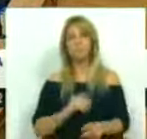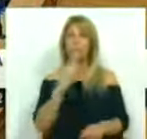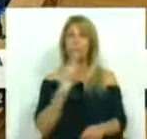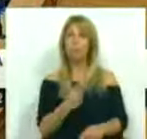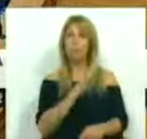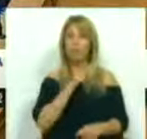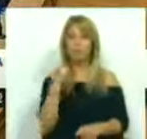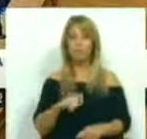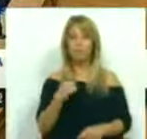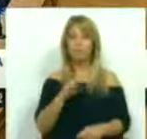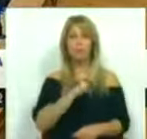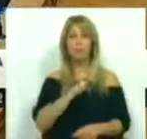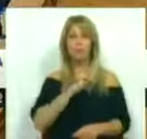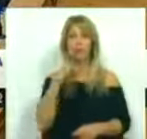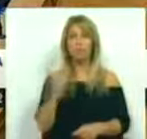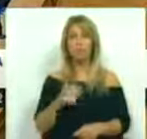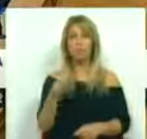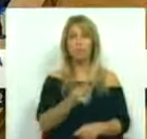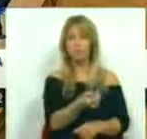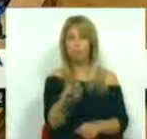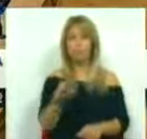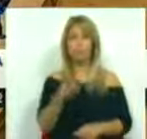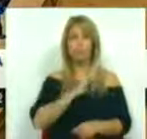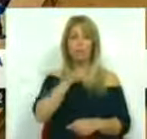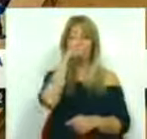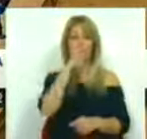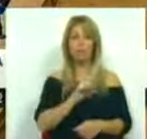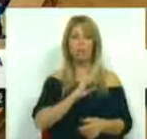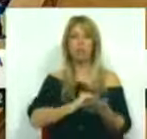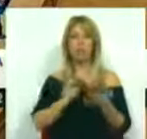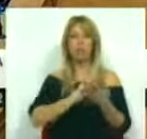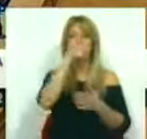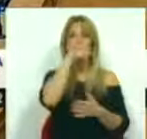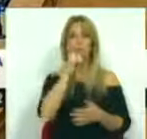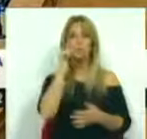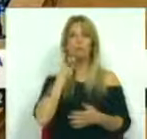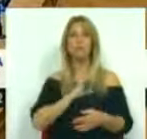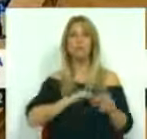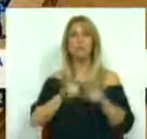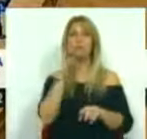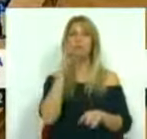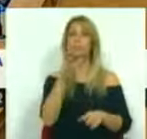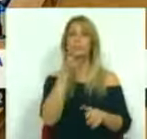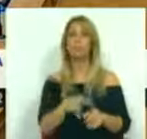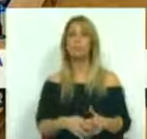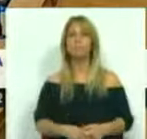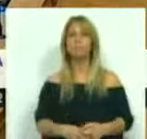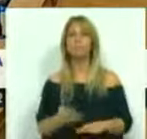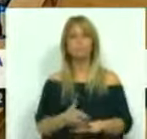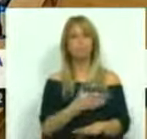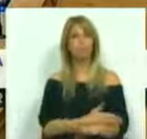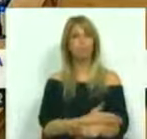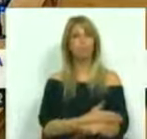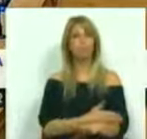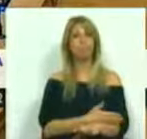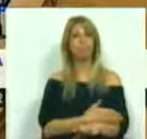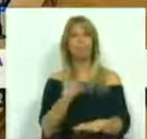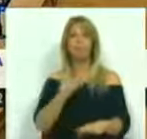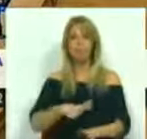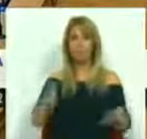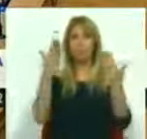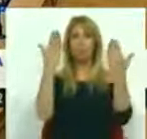Muito obrigado, Sr. Presidente, Srs. Presidentes, Sr. Ministro, Srs. Secretários de Estado, Sras. E Srs. Deputados. Antes de mais, gostaria